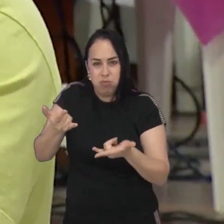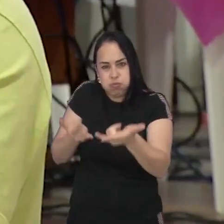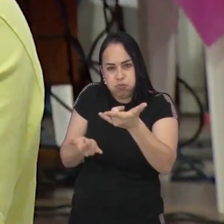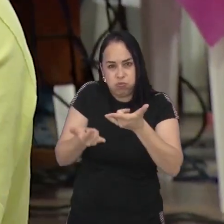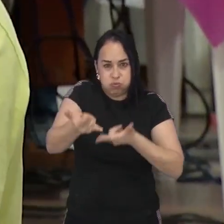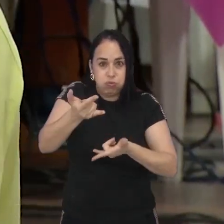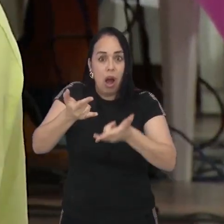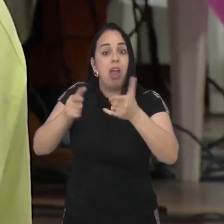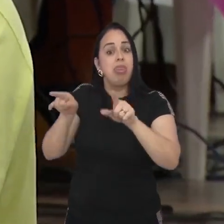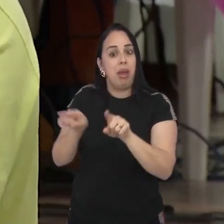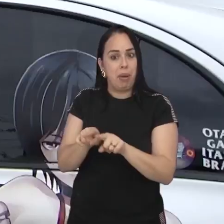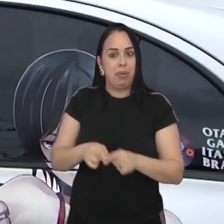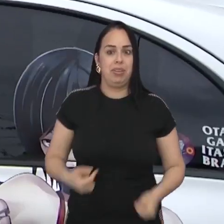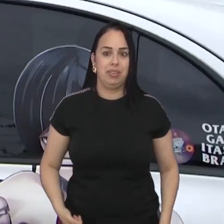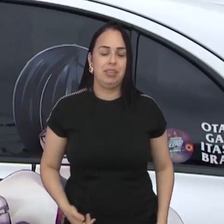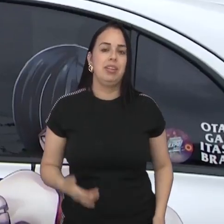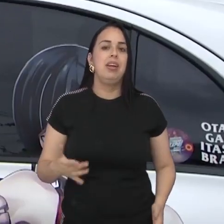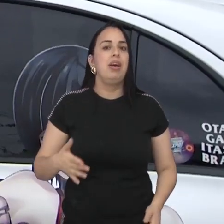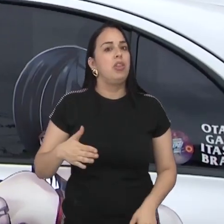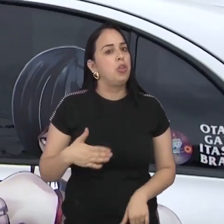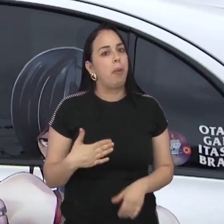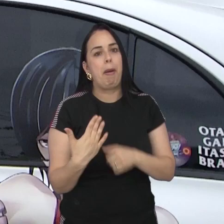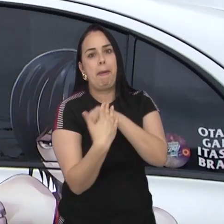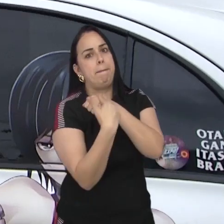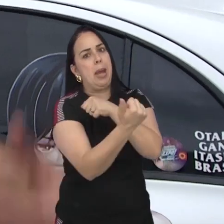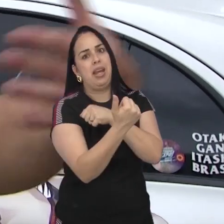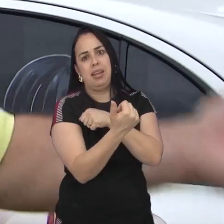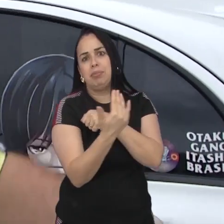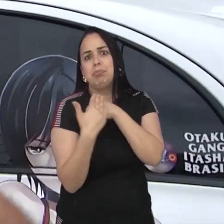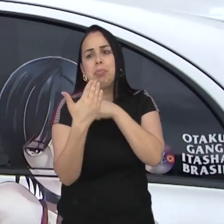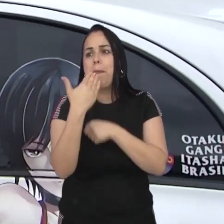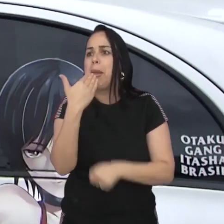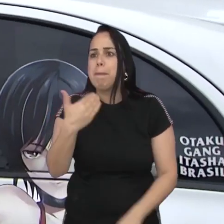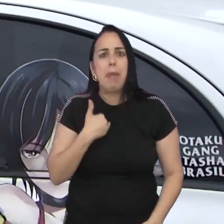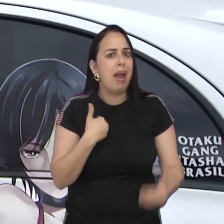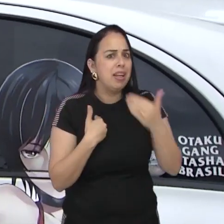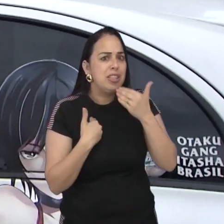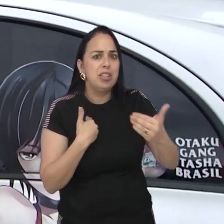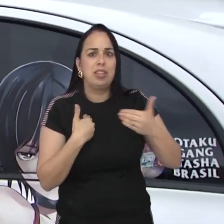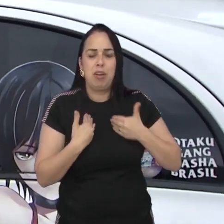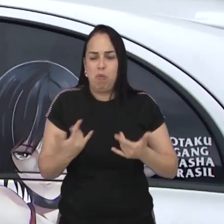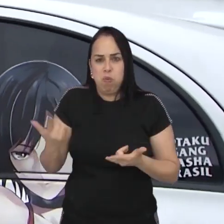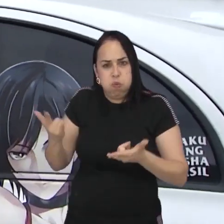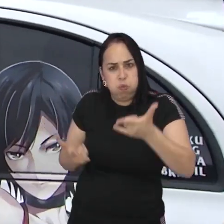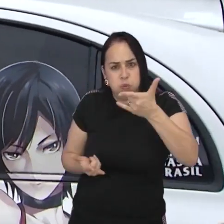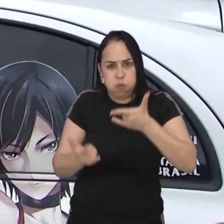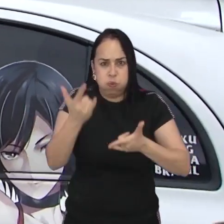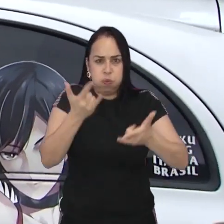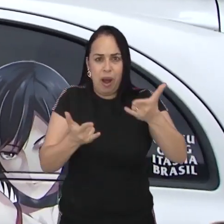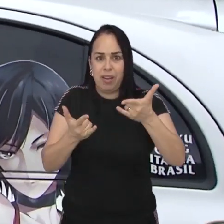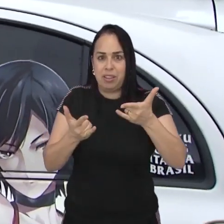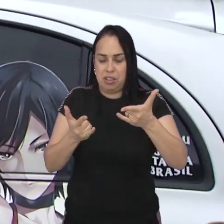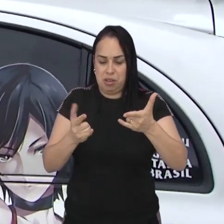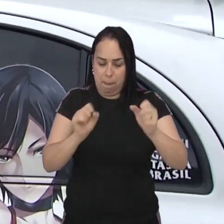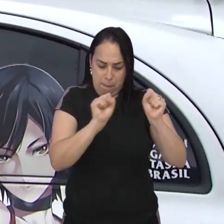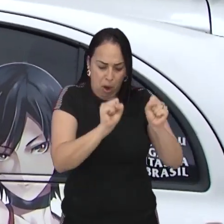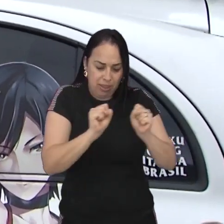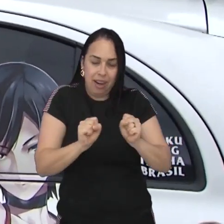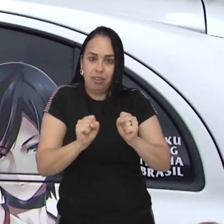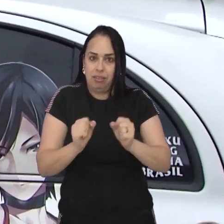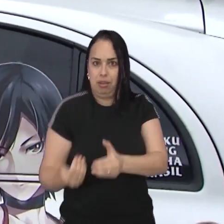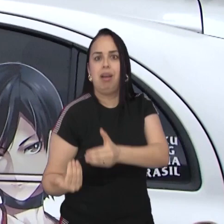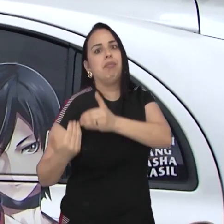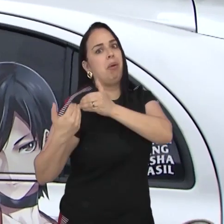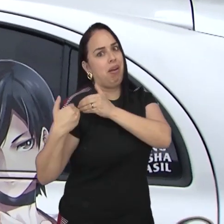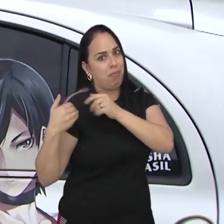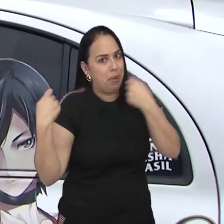do ator Tobey Maguire. Geralmente é o Homem-Aranha, né? Aí me pedem as frases, com grandes poderes vem grandes responsabilidades.